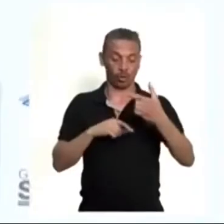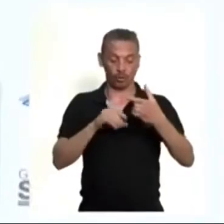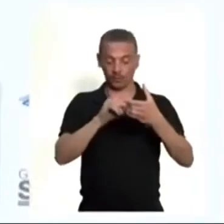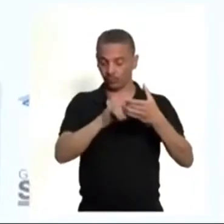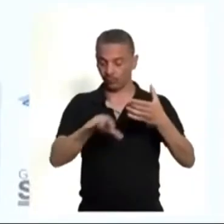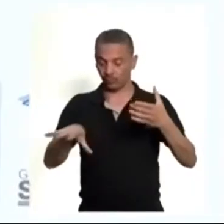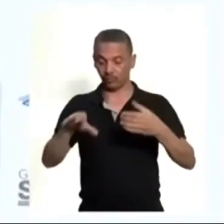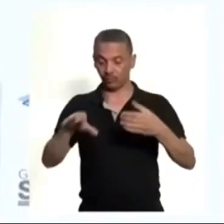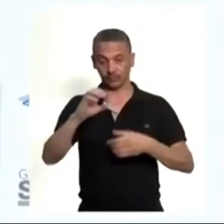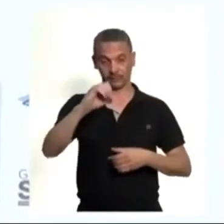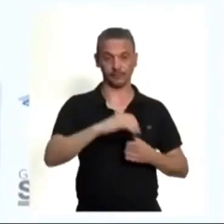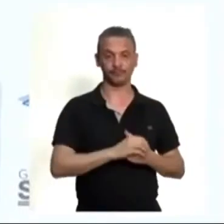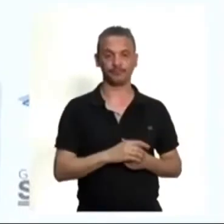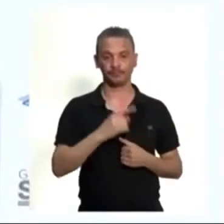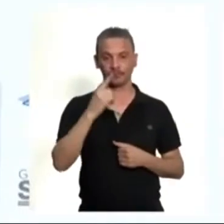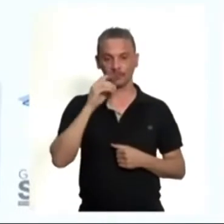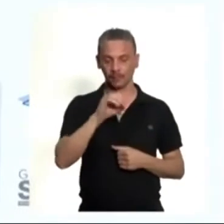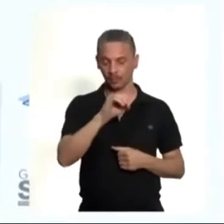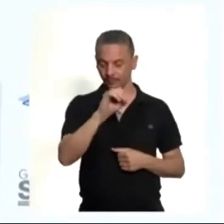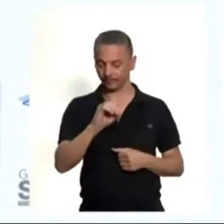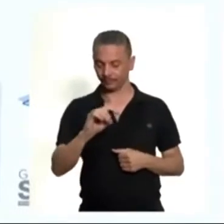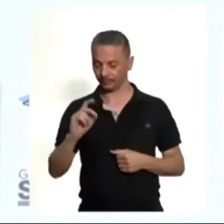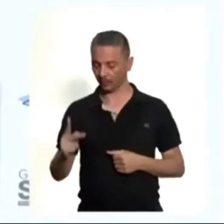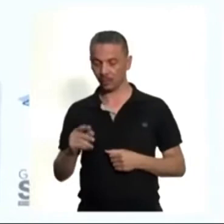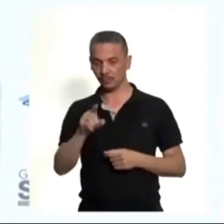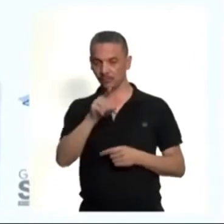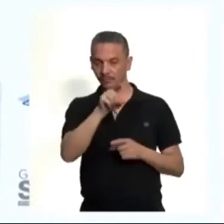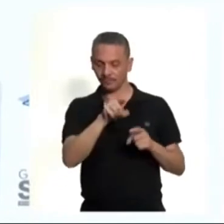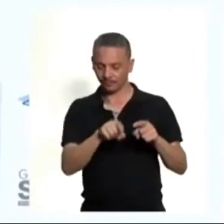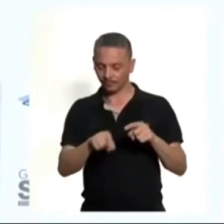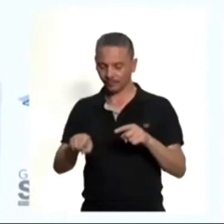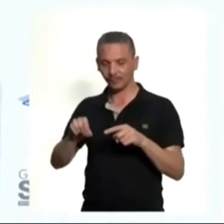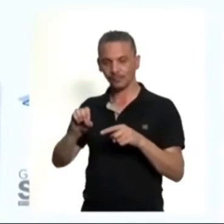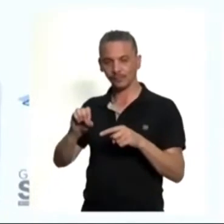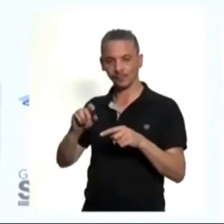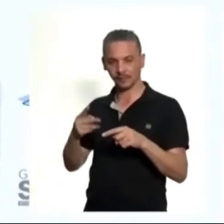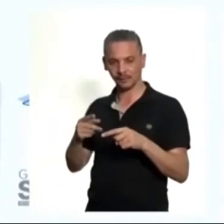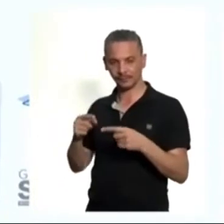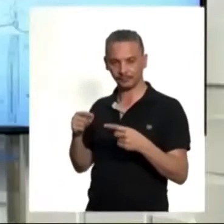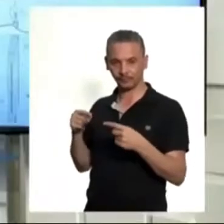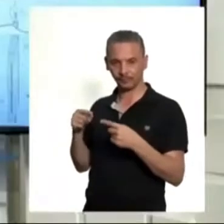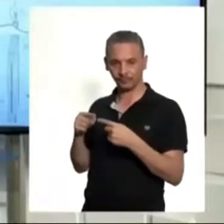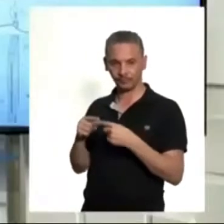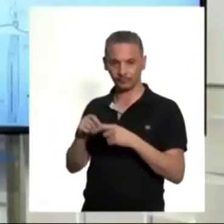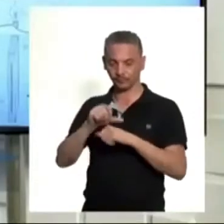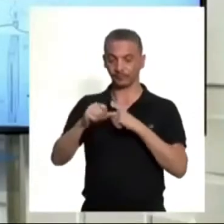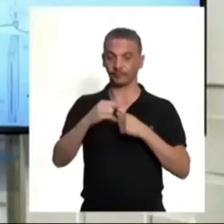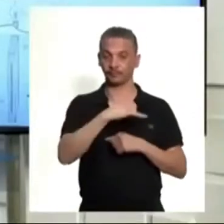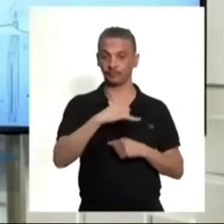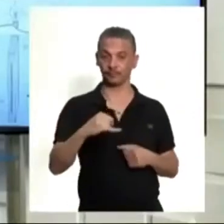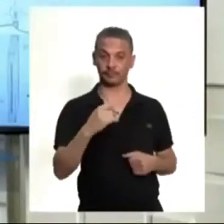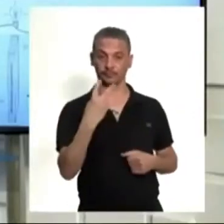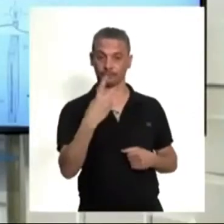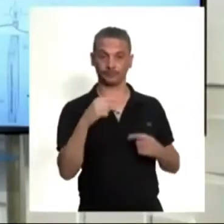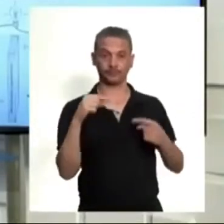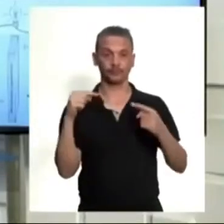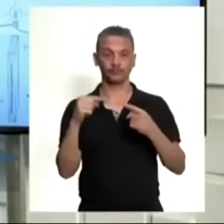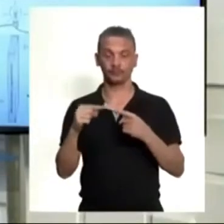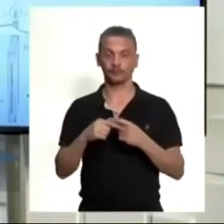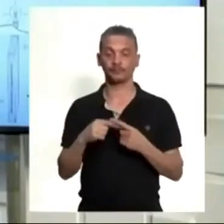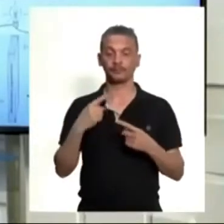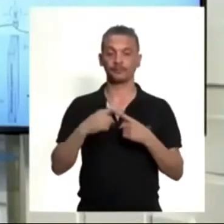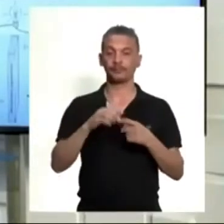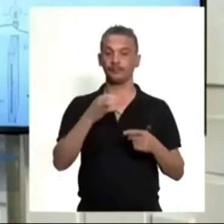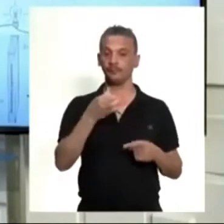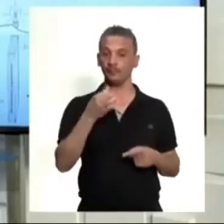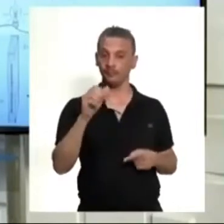zero. Quando ele cai aqui para OH, quando se associa a um outro elemento, a carguinha vai para menos 2. Até porque o oxigênio está na família